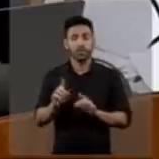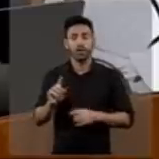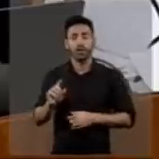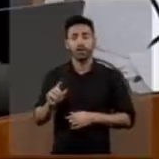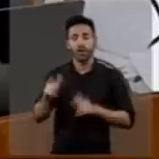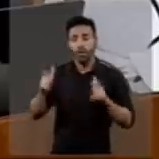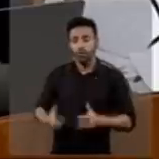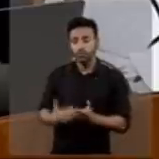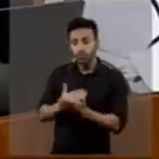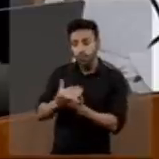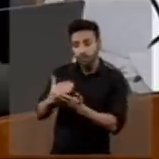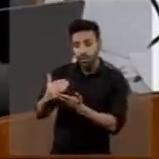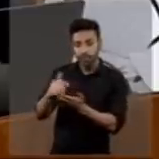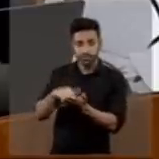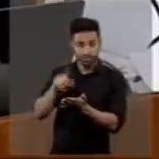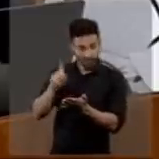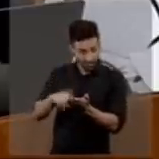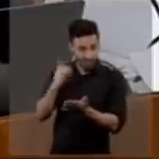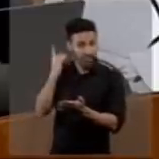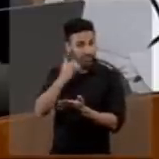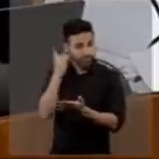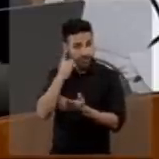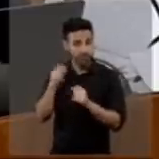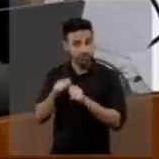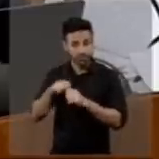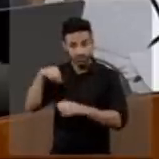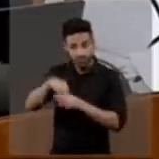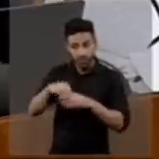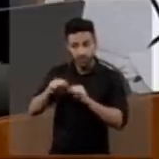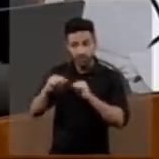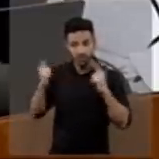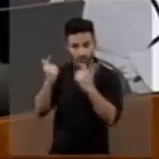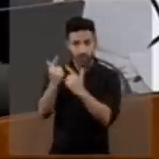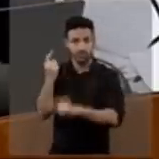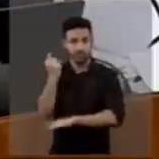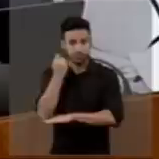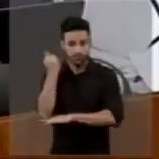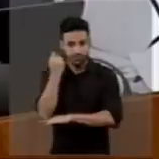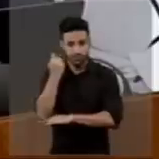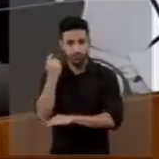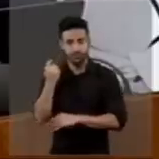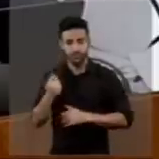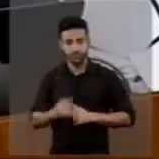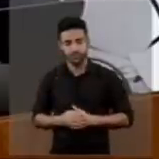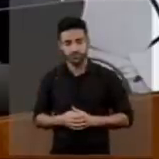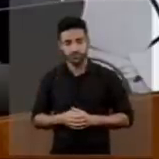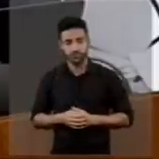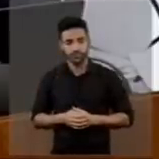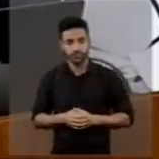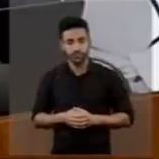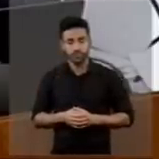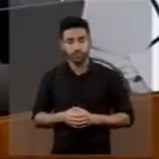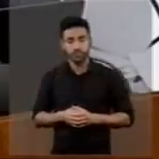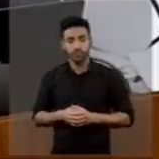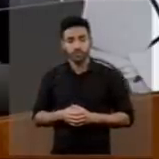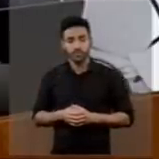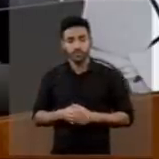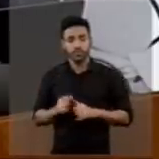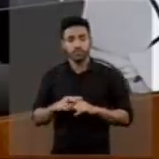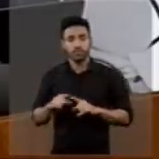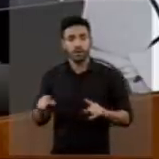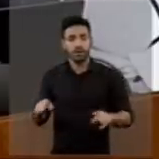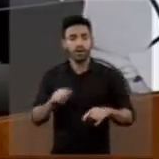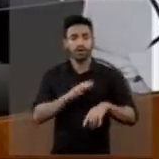a lei é de iniciativa parlamentar, a própria Assembleia Legislativa, e ao realizar essa delegação à